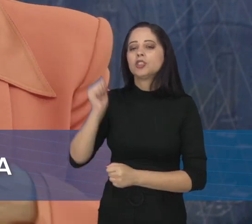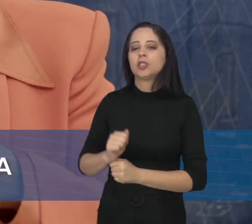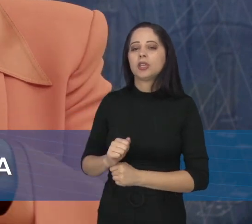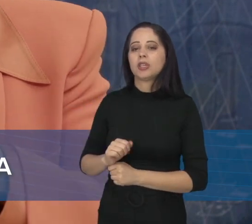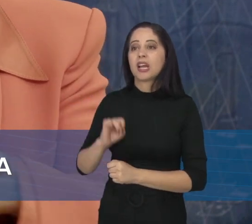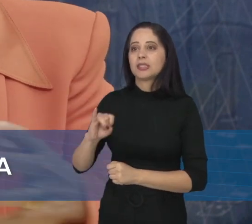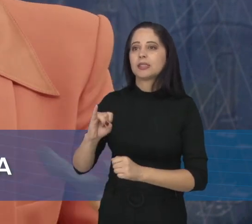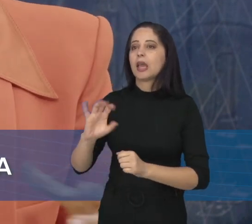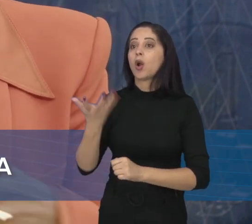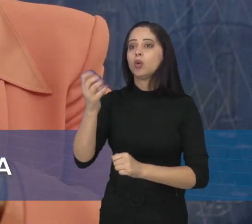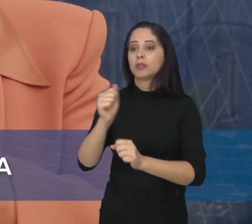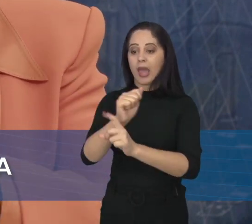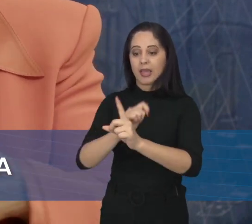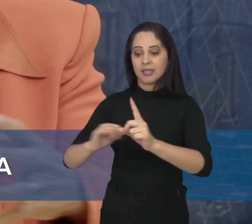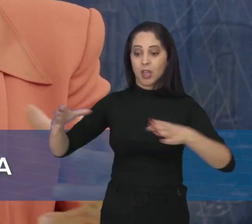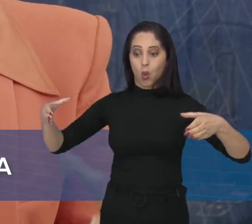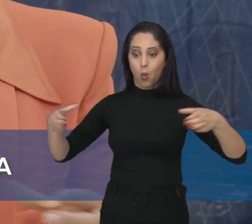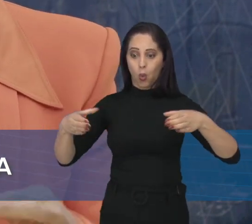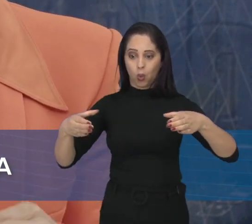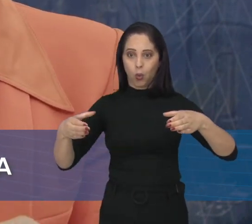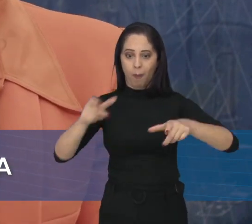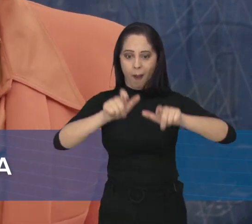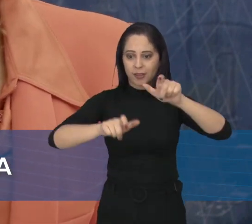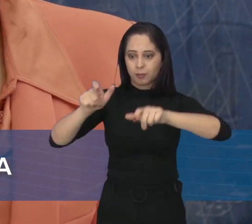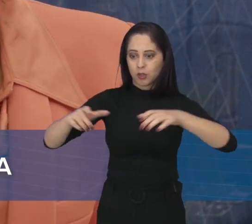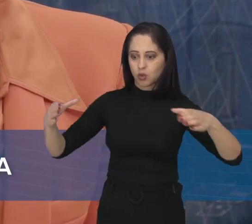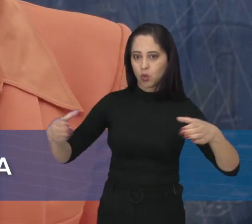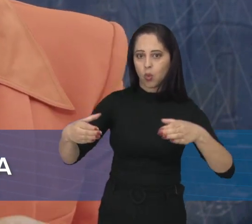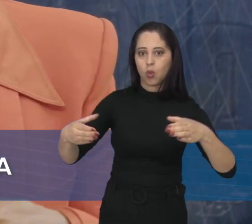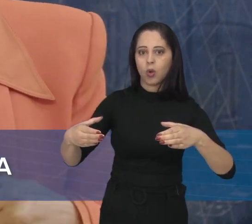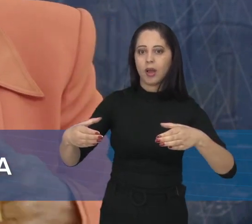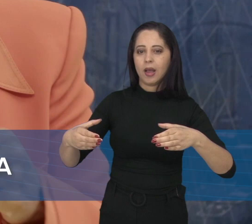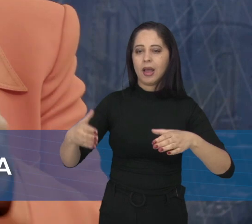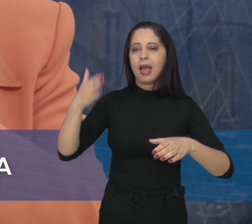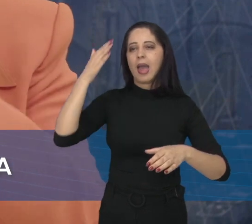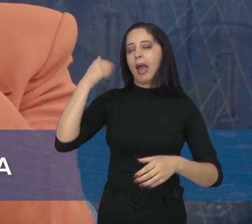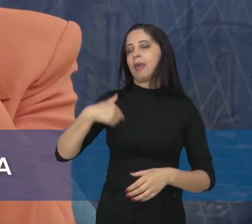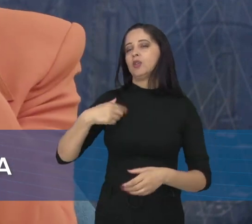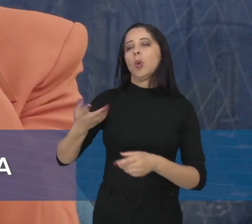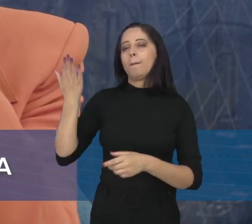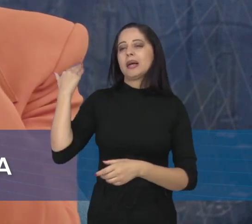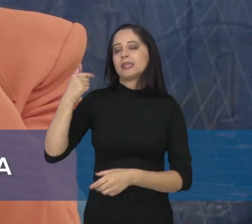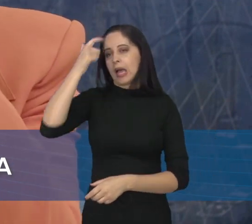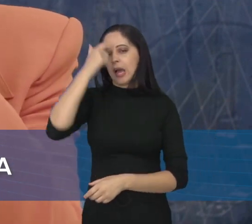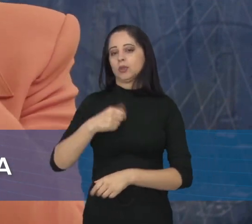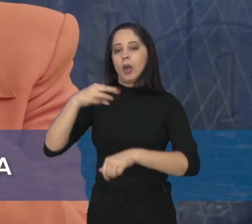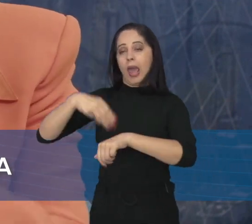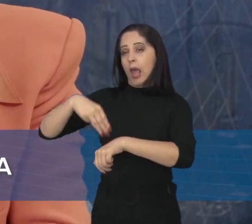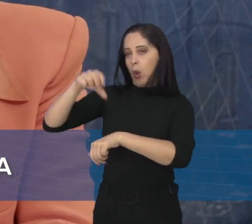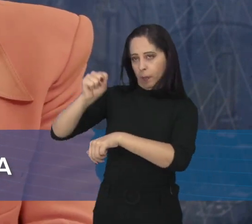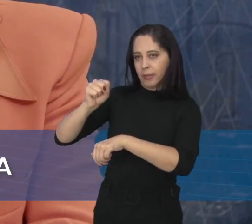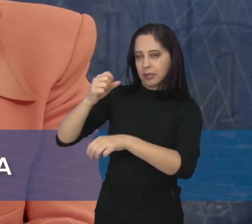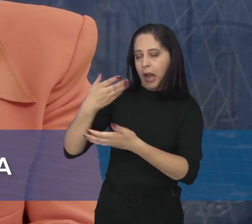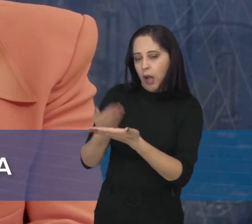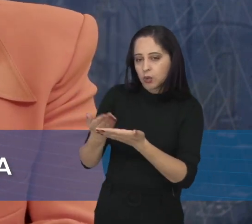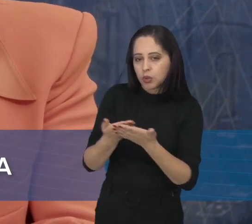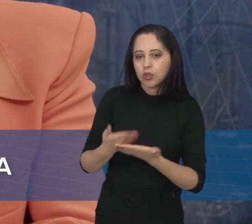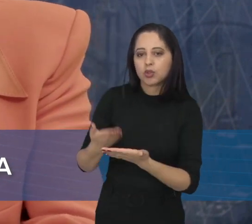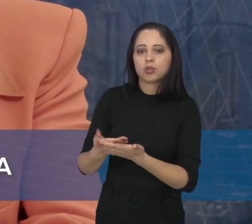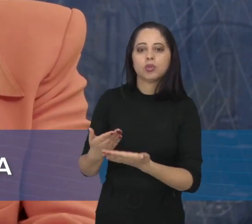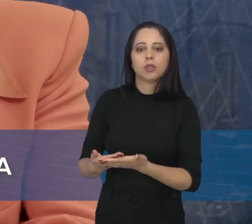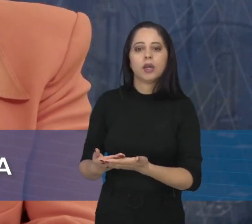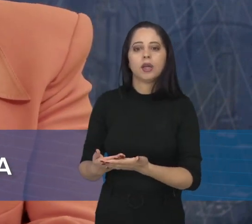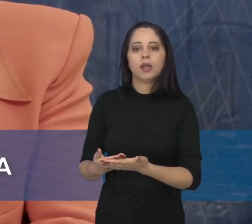acontece socialmente, grupalmente, quando... Na época do mestrado, eu fiz um mestrado em cognição social. E era